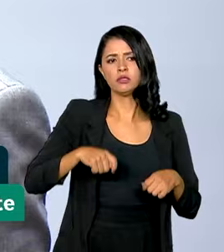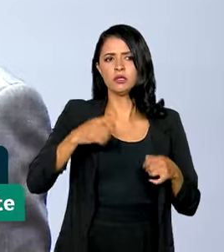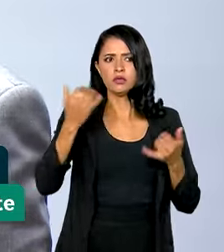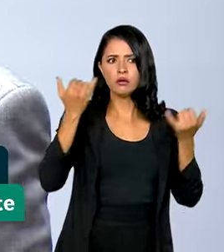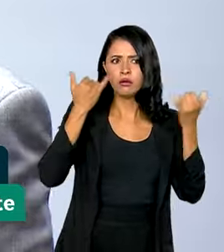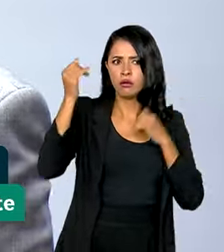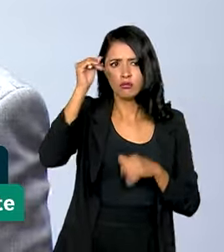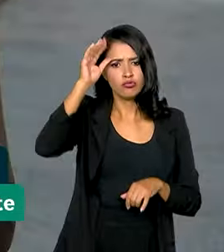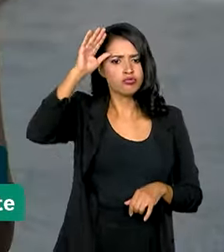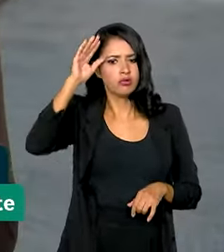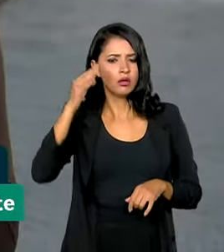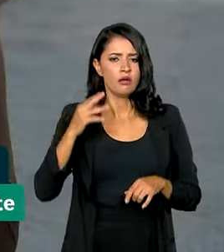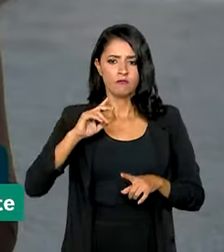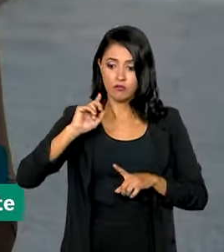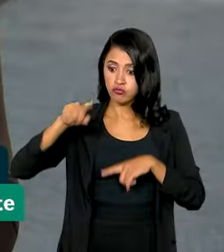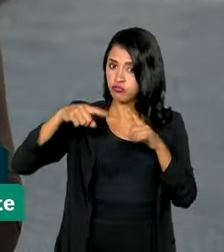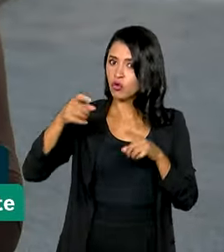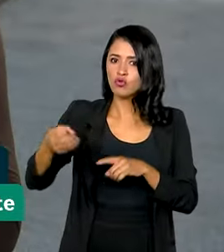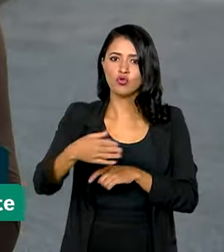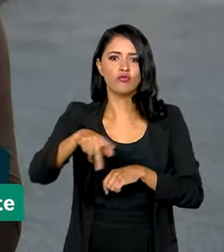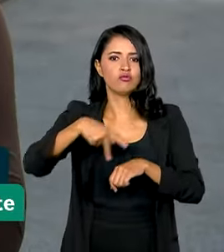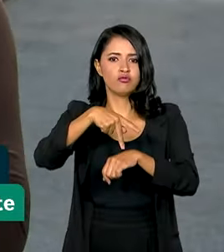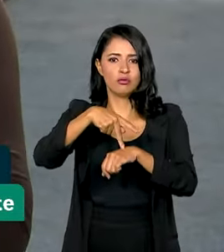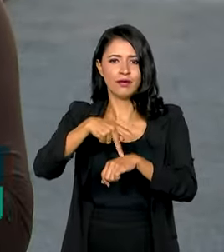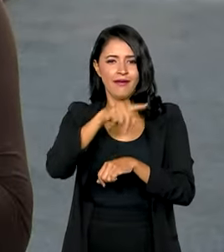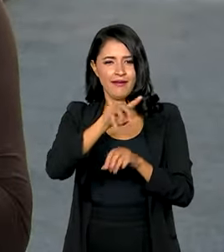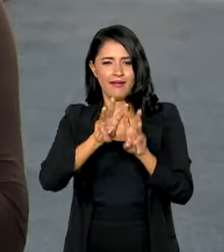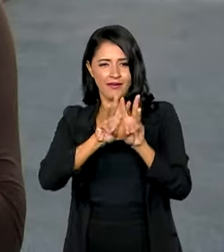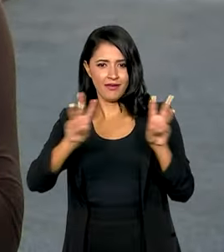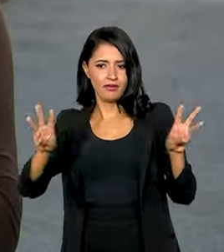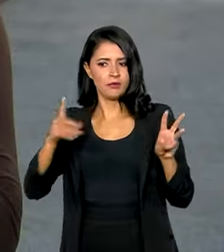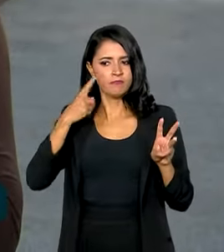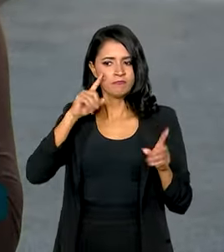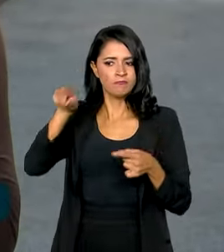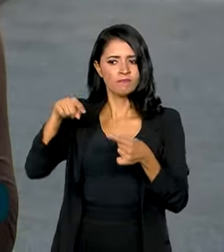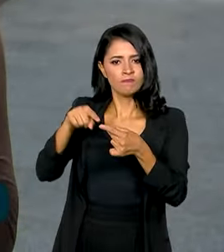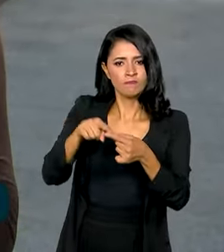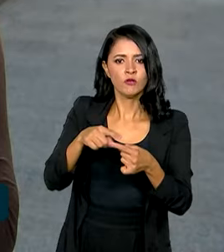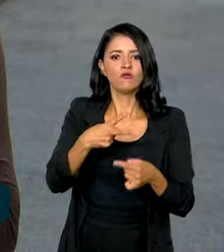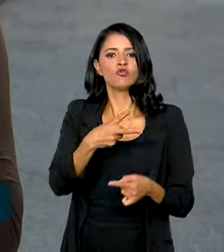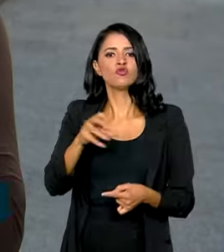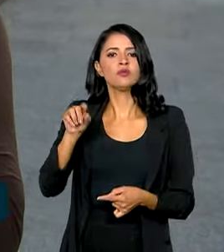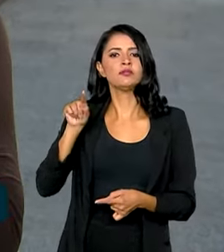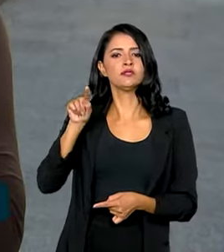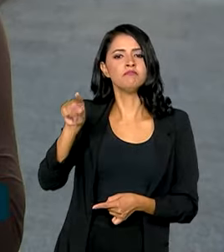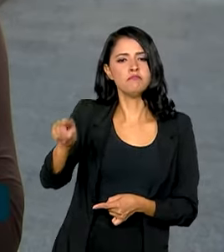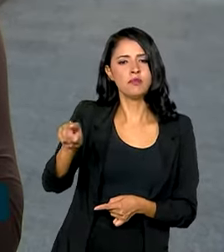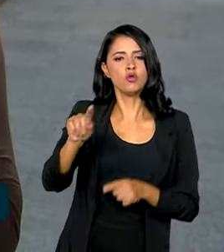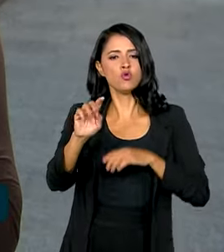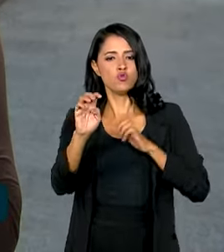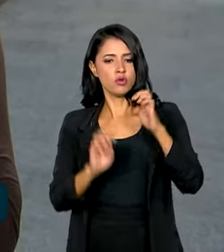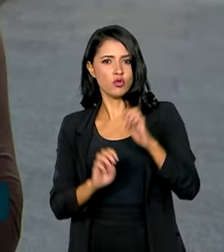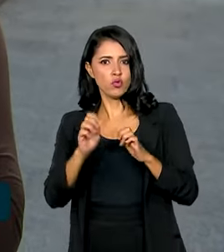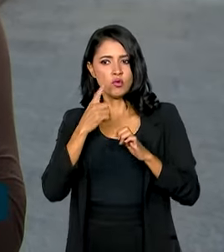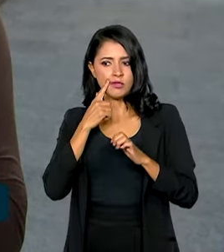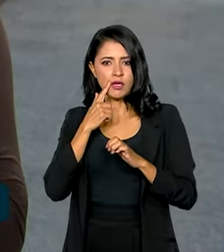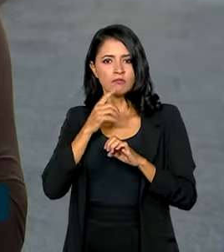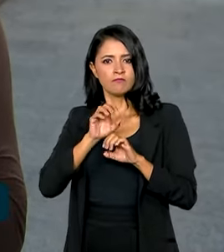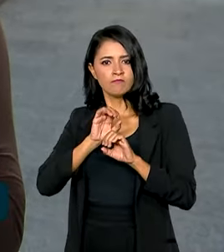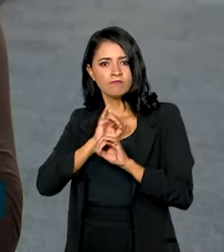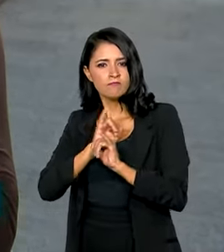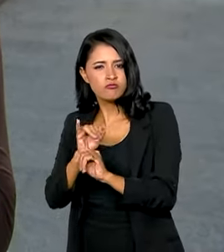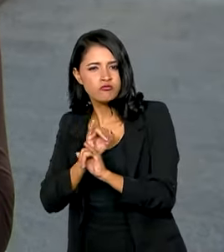emergir um outro país o novo instrumento online pretende qualificar 200.000 indústrias trata-se de uma janela de